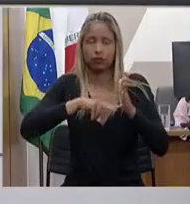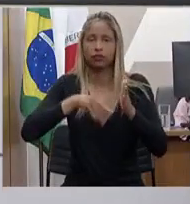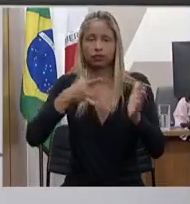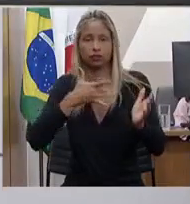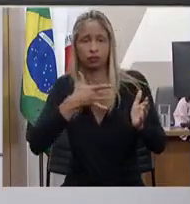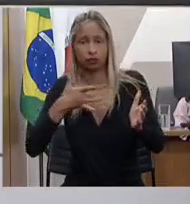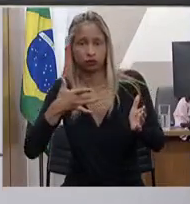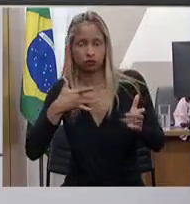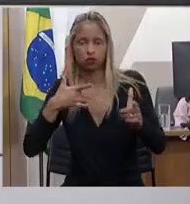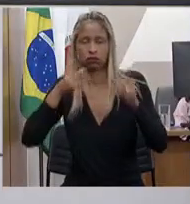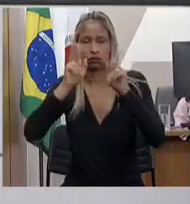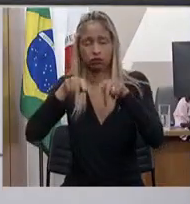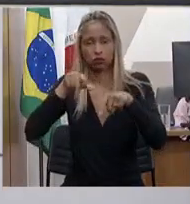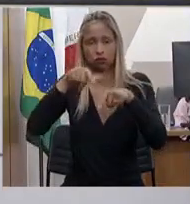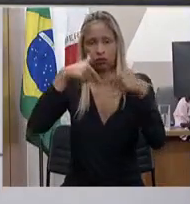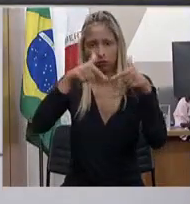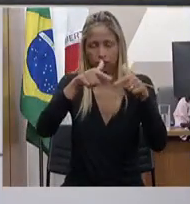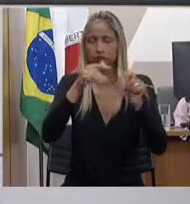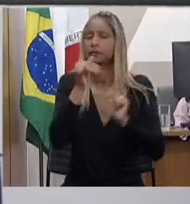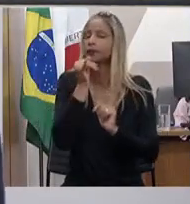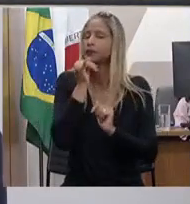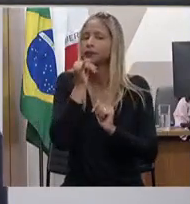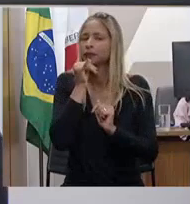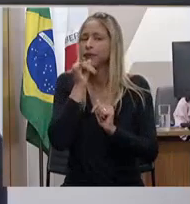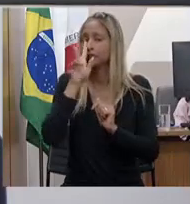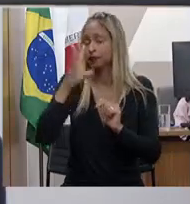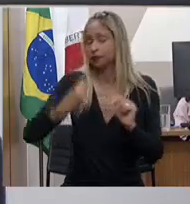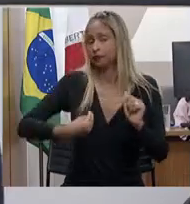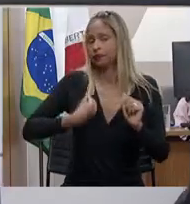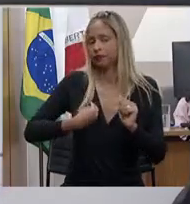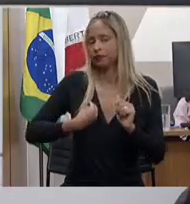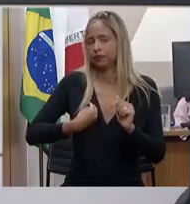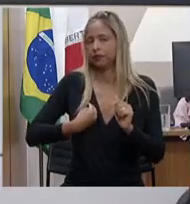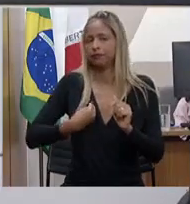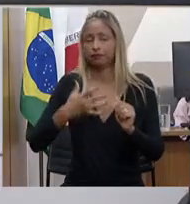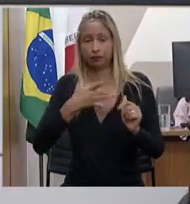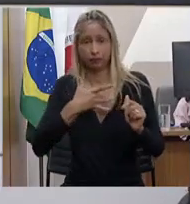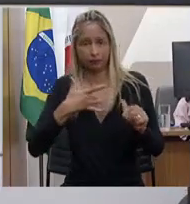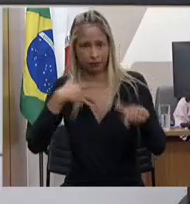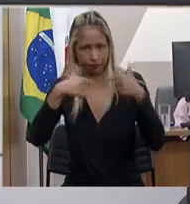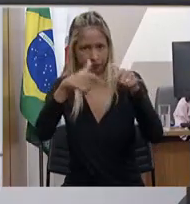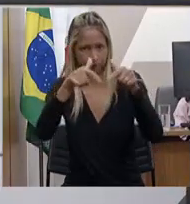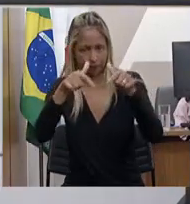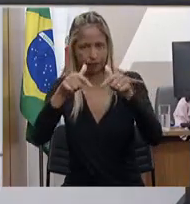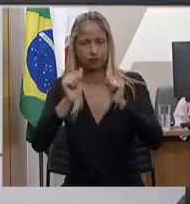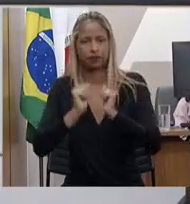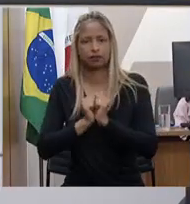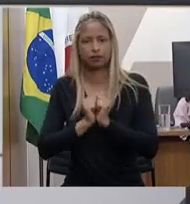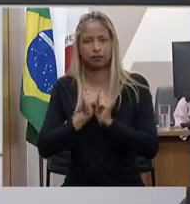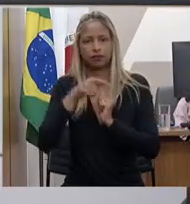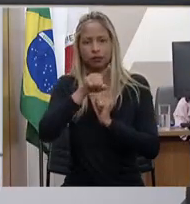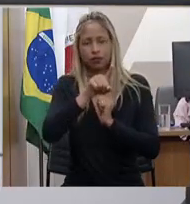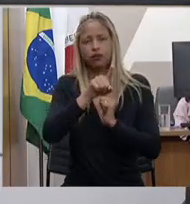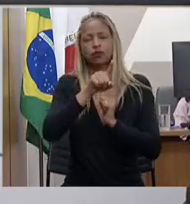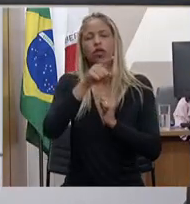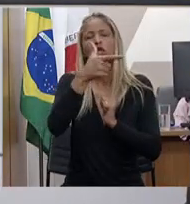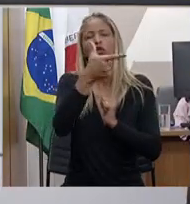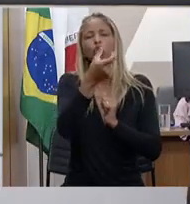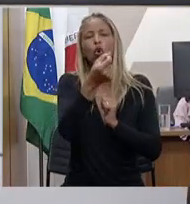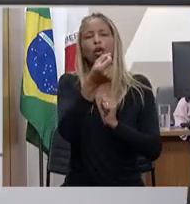de saúde trabalhador Então eu queria só dar um exemplo de uma vivência que eu tive sobre a questão de saúde trabalhador eu quando eu fui para o síndico em